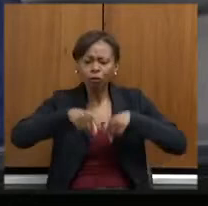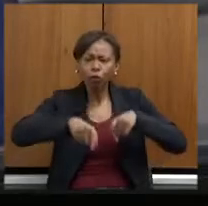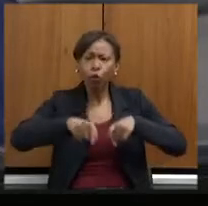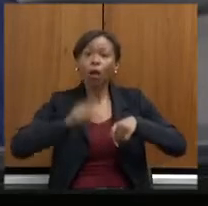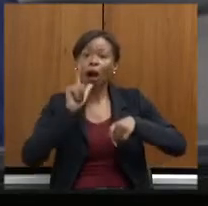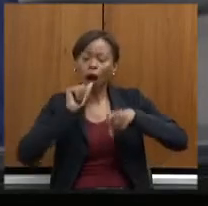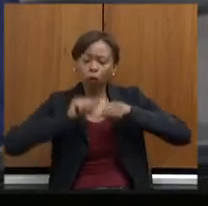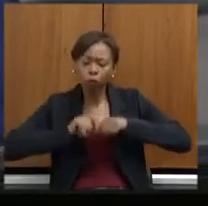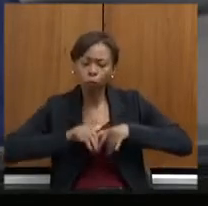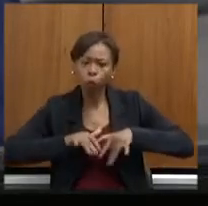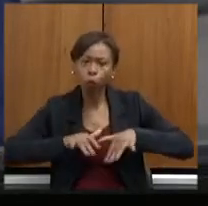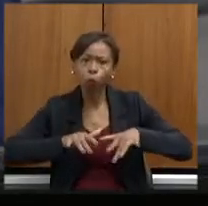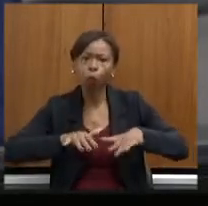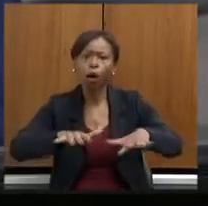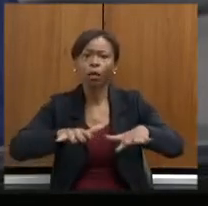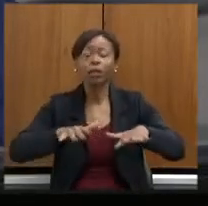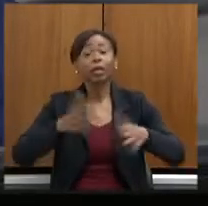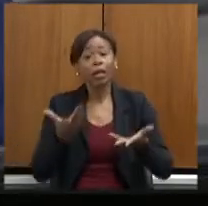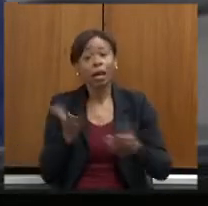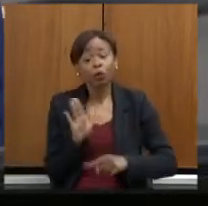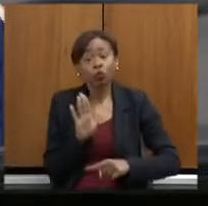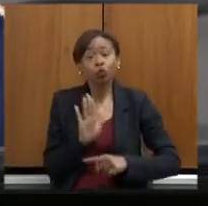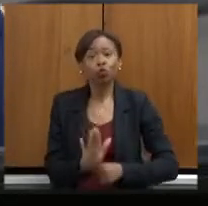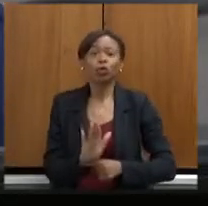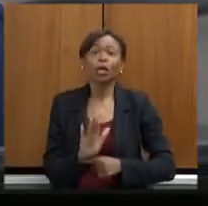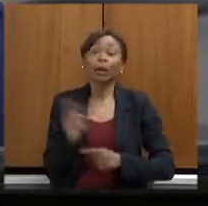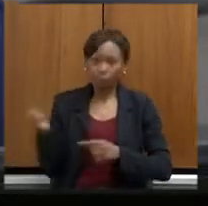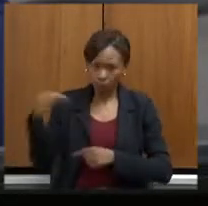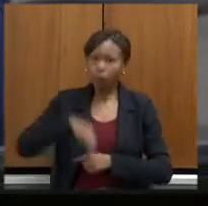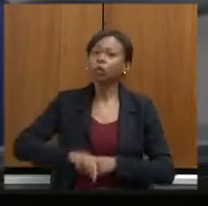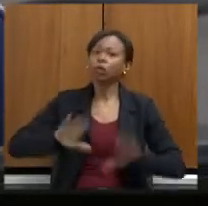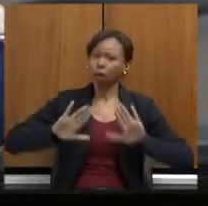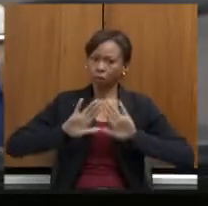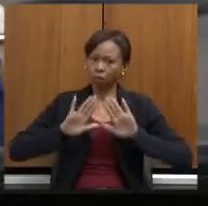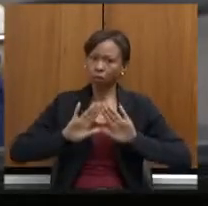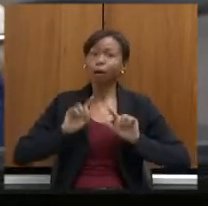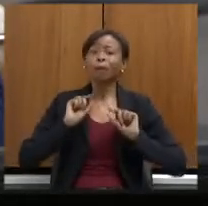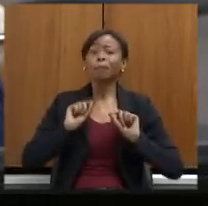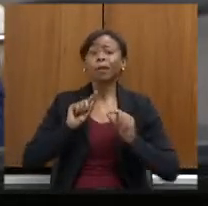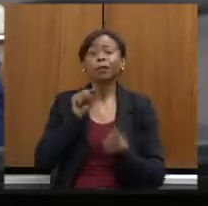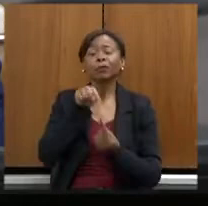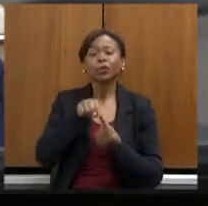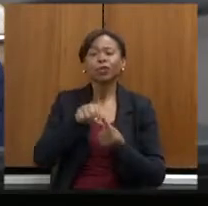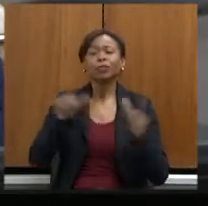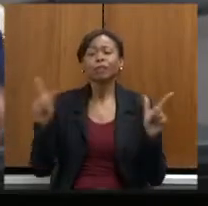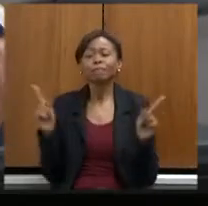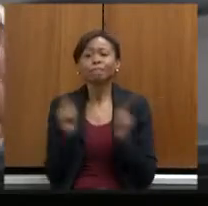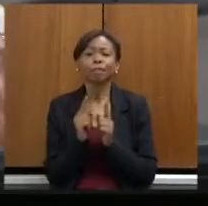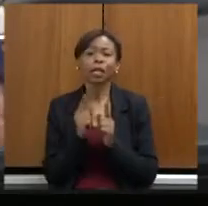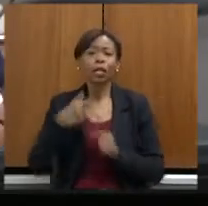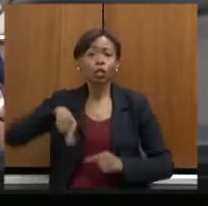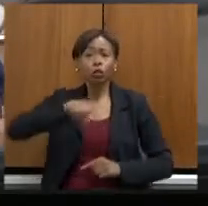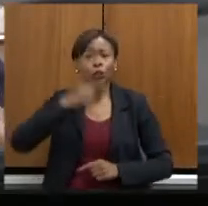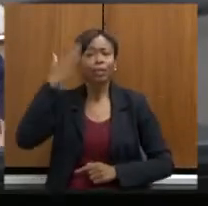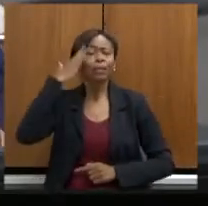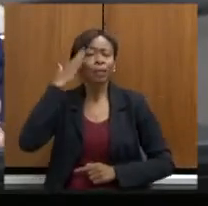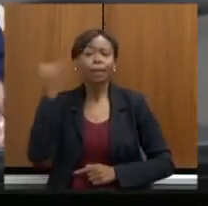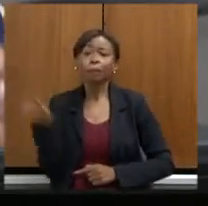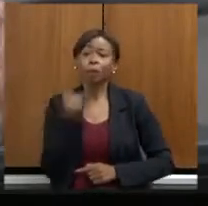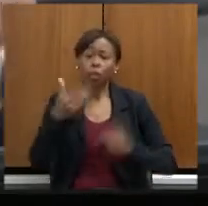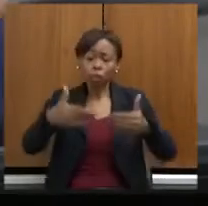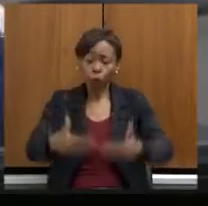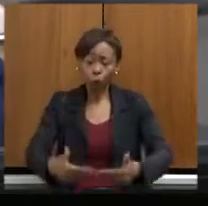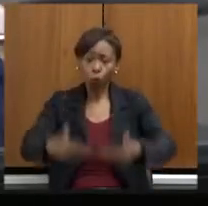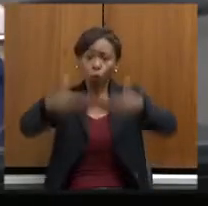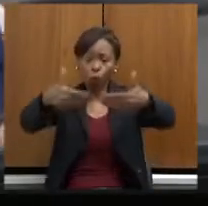contemplar esse que vem para essa casa para a gente poder tentar simplificar o macho que nós sabemos a importância do barramento não sabemos que o barramento muitas